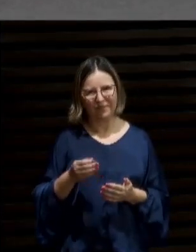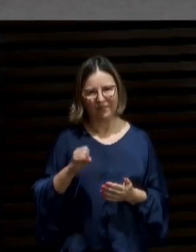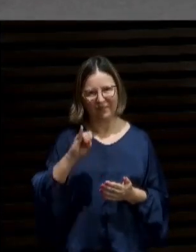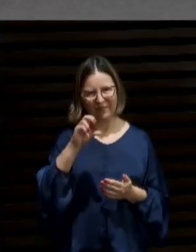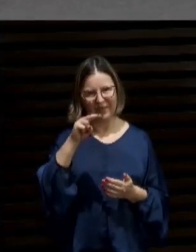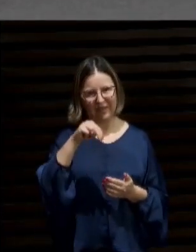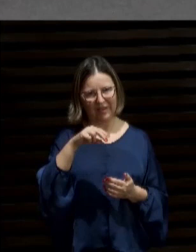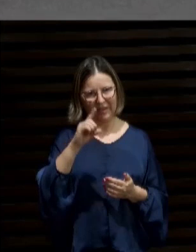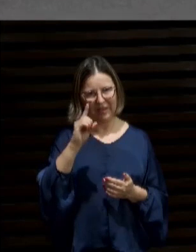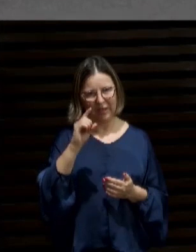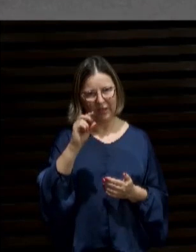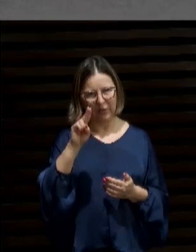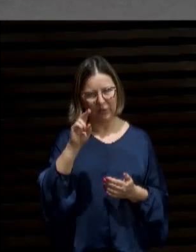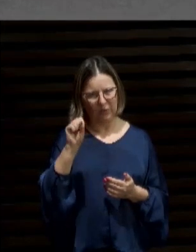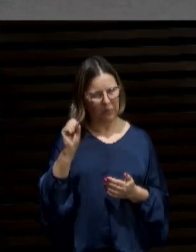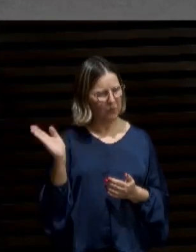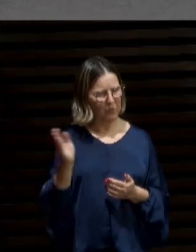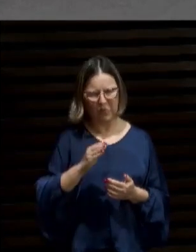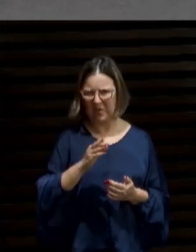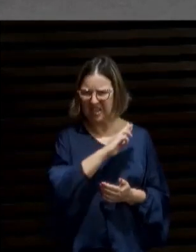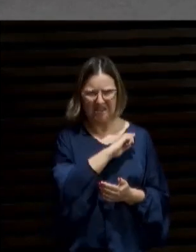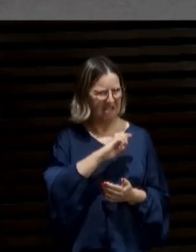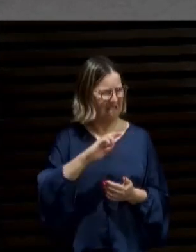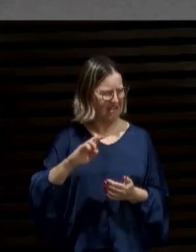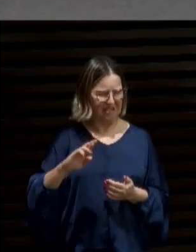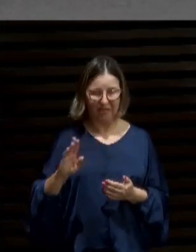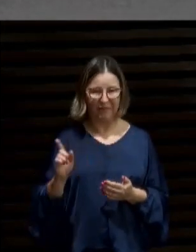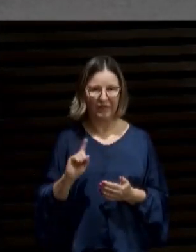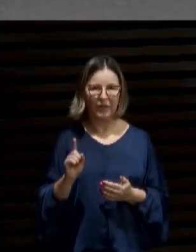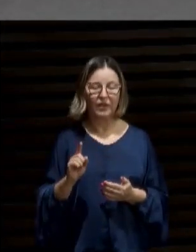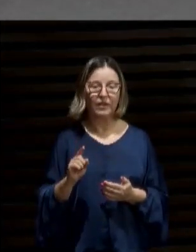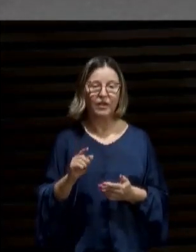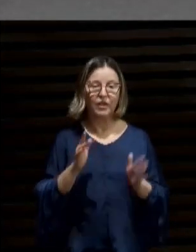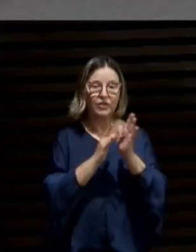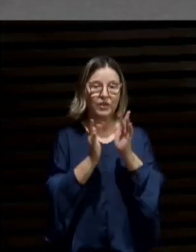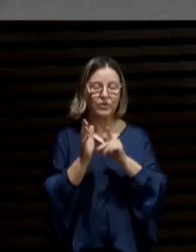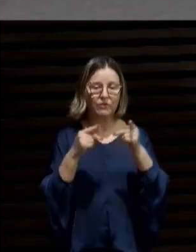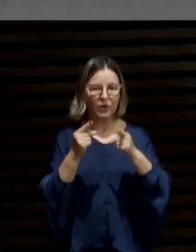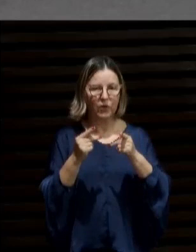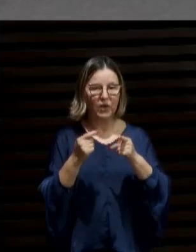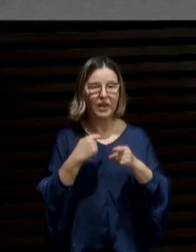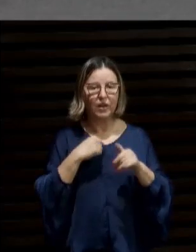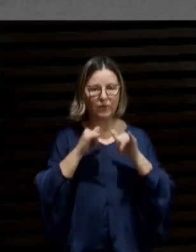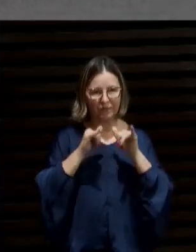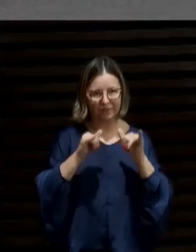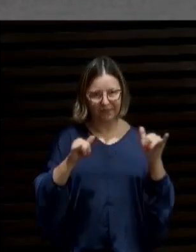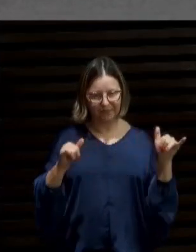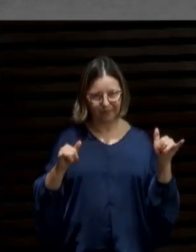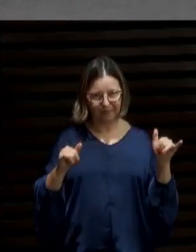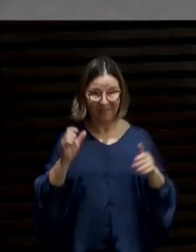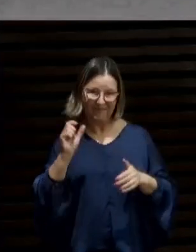do gnosticismo, ele disse assim, eu lhes transmiti, ou eu lhes dei